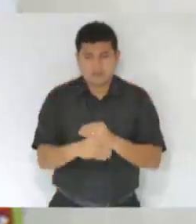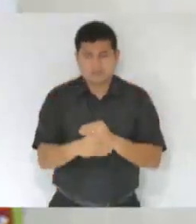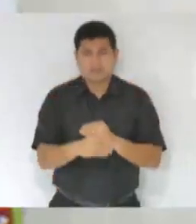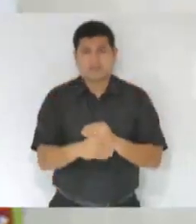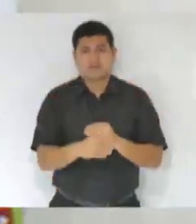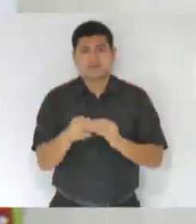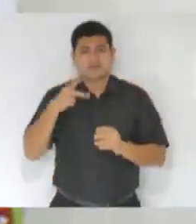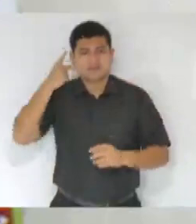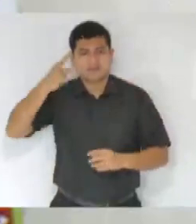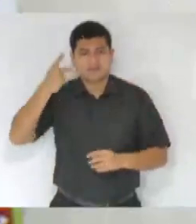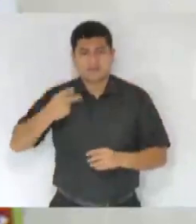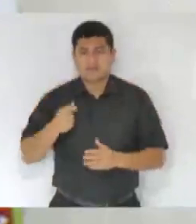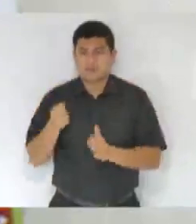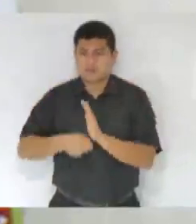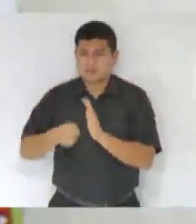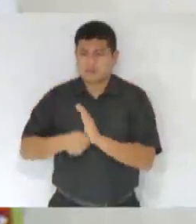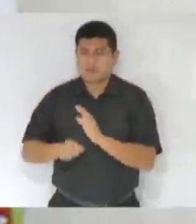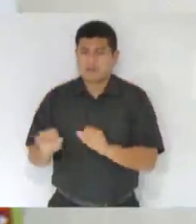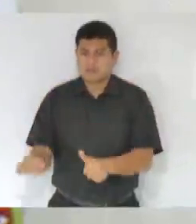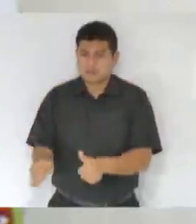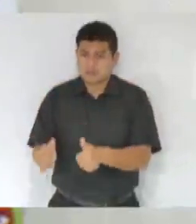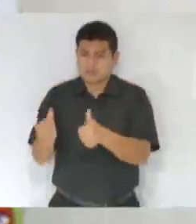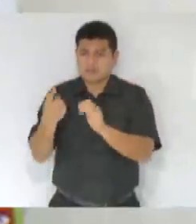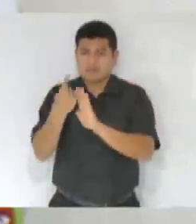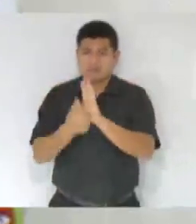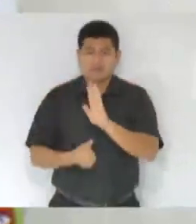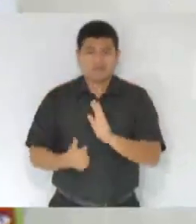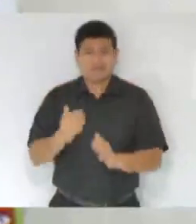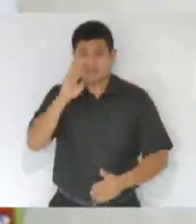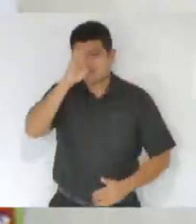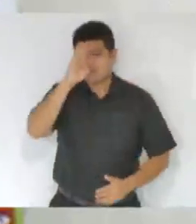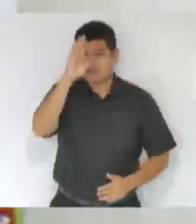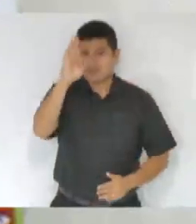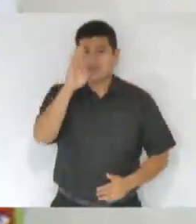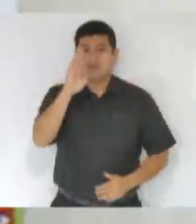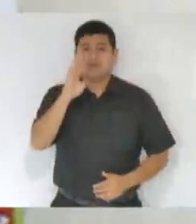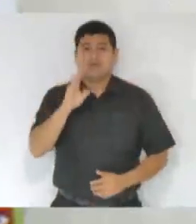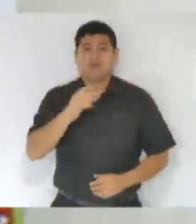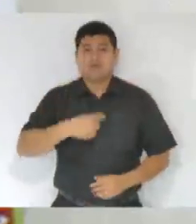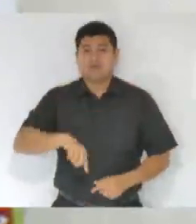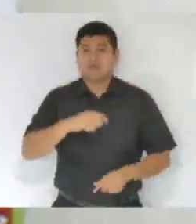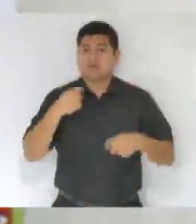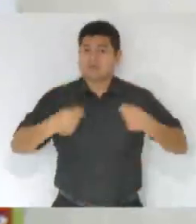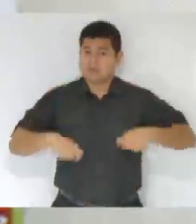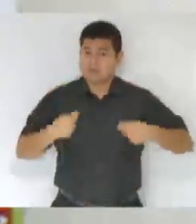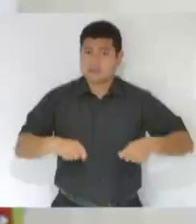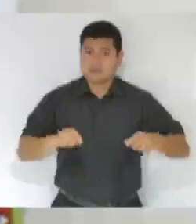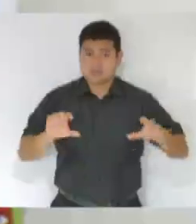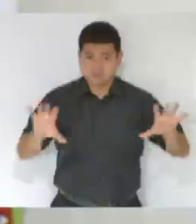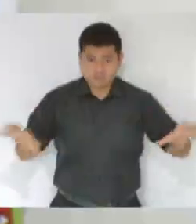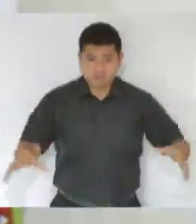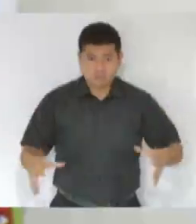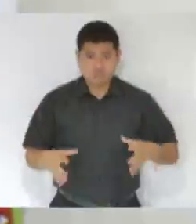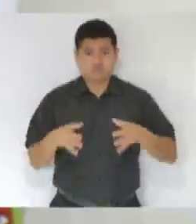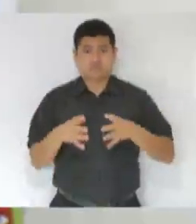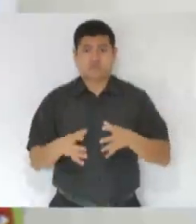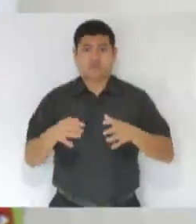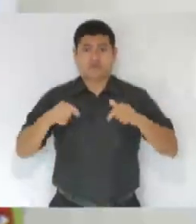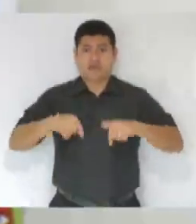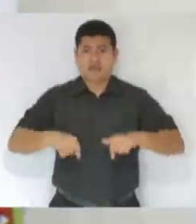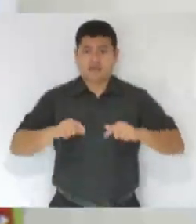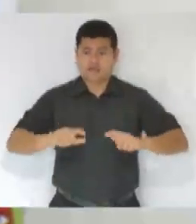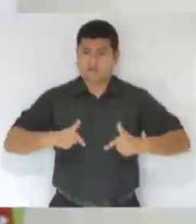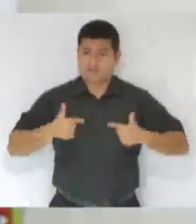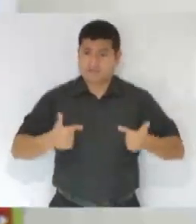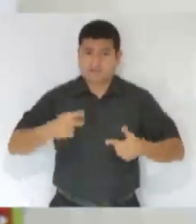melhorar o orçamento, mas, acima de tudo, nós precisamos aqui formar um grupo nesta casa, da Frente